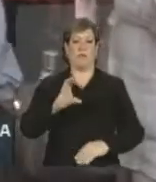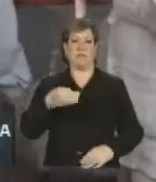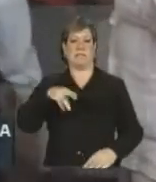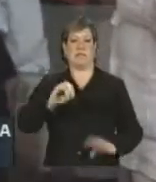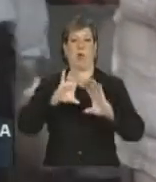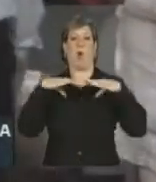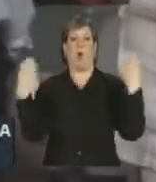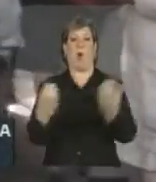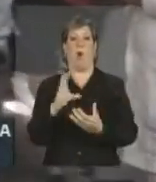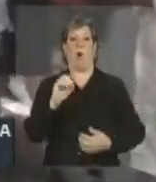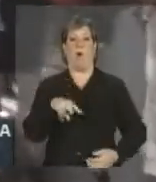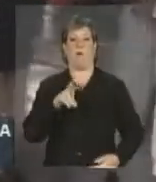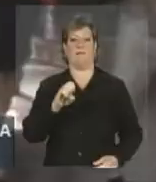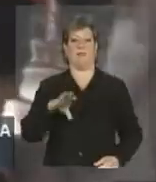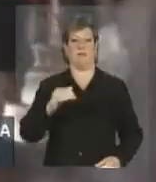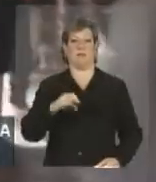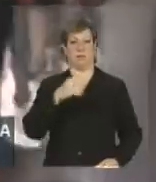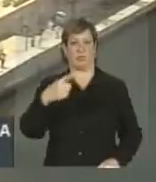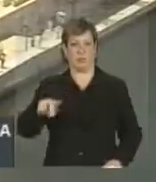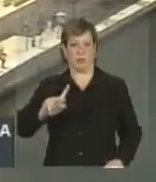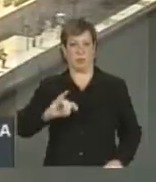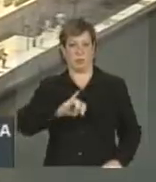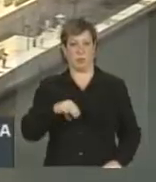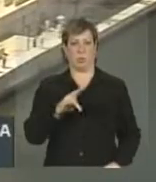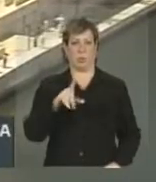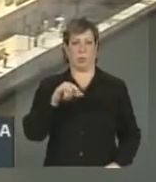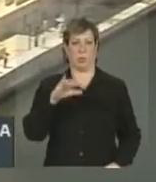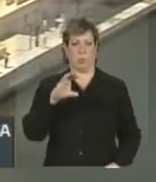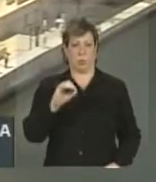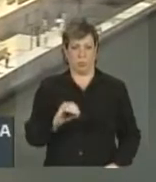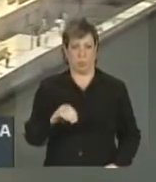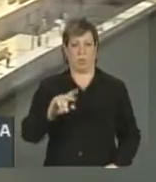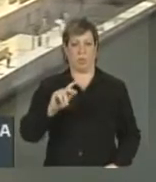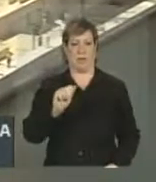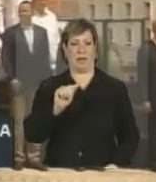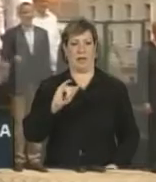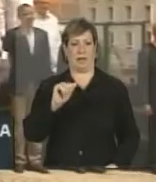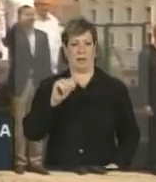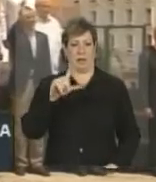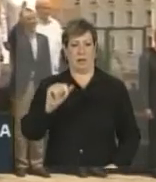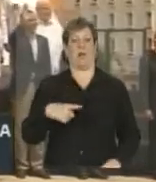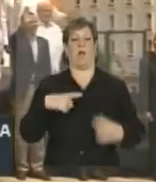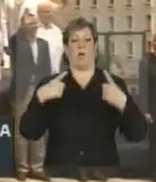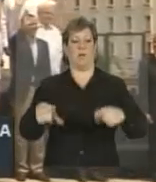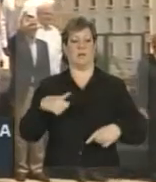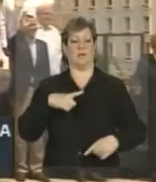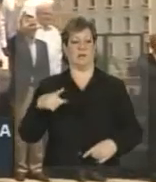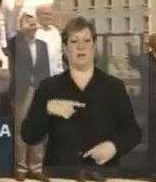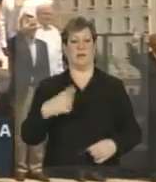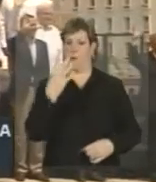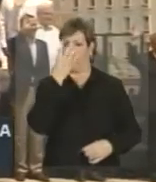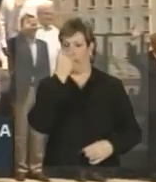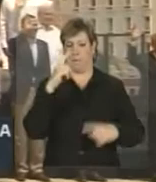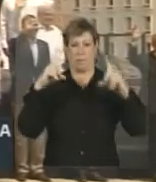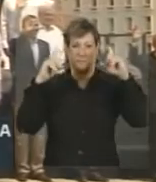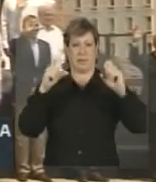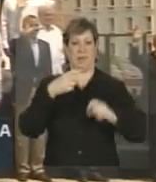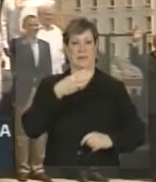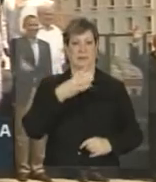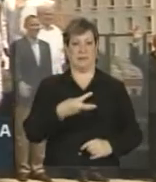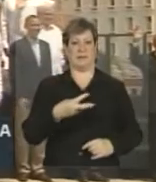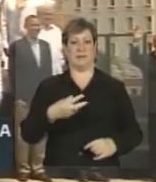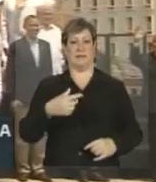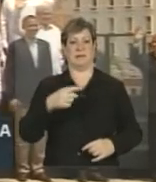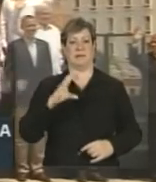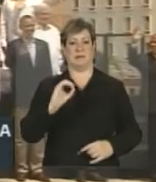convenções Júlio César Tubay Ayala, onde, na esplanada das bandeiras, pousou ao lado dos cerca de 30 chefes de